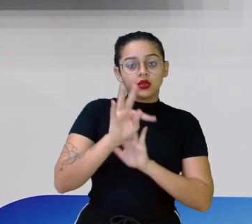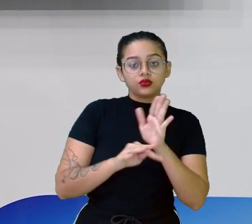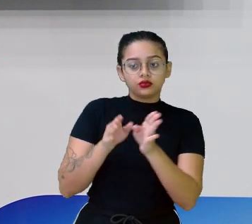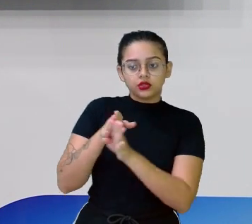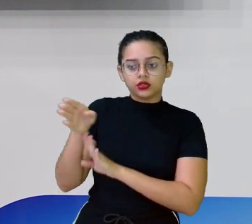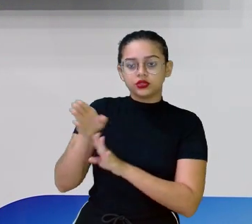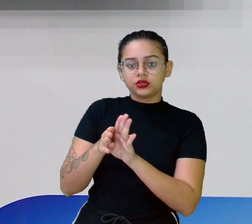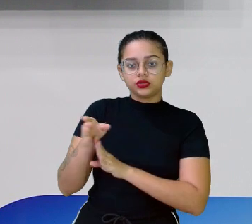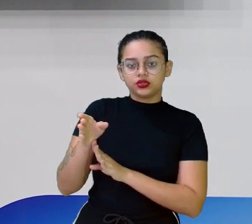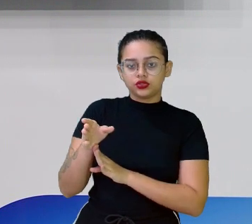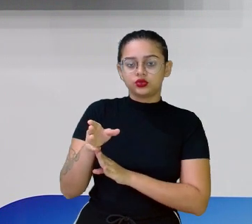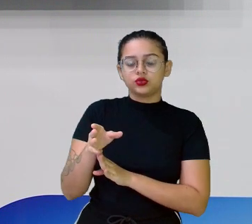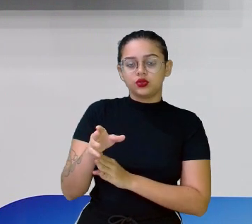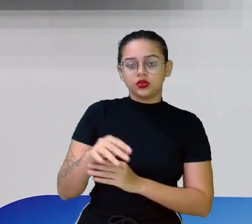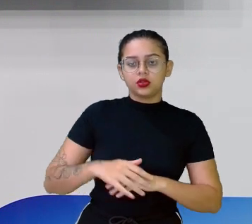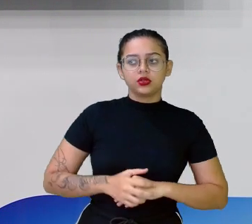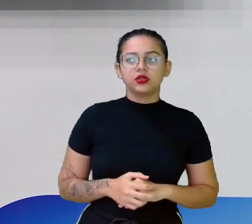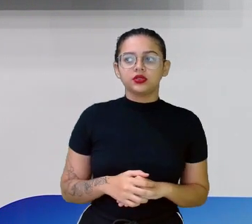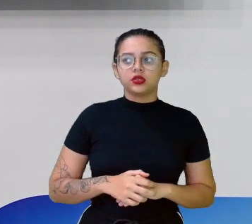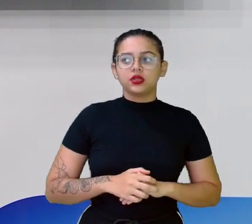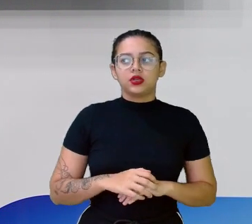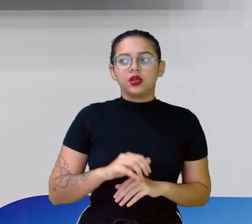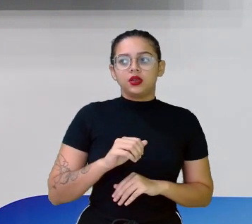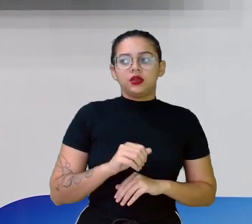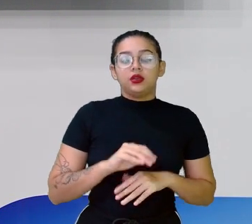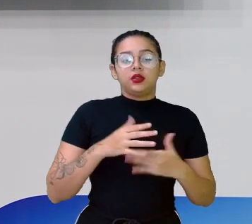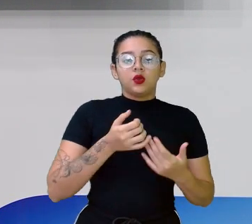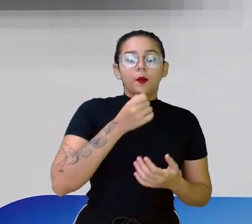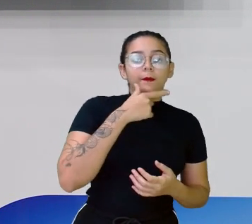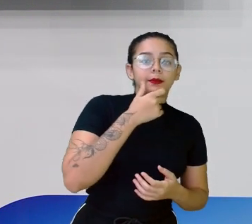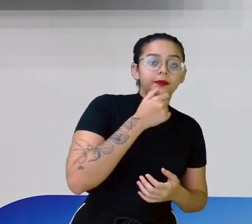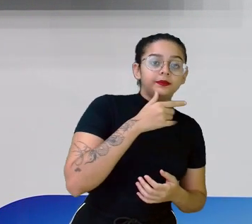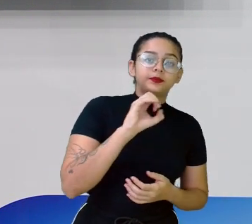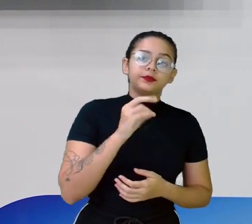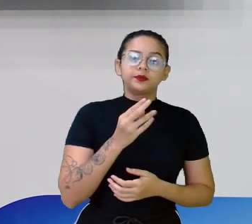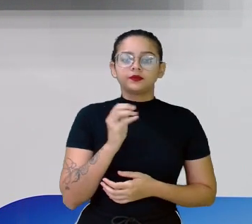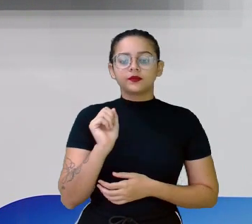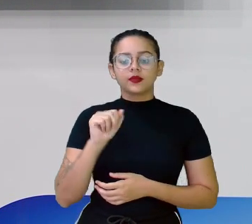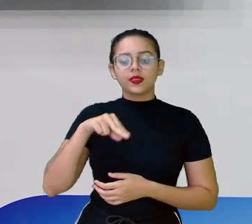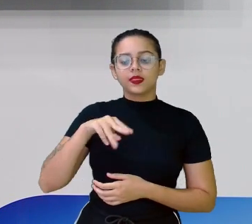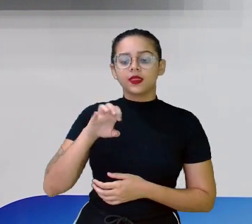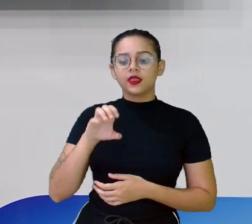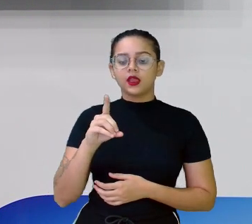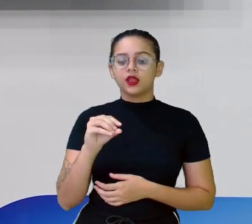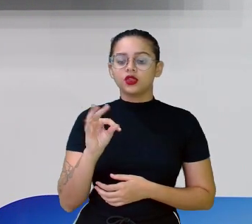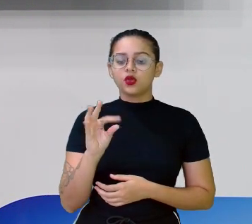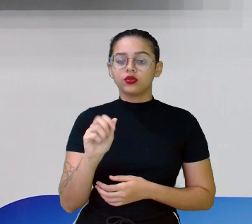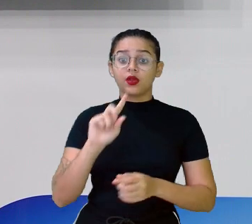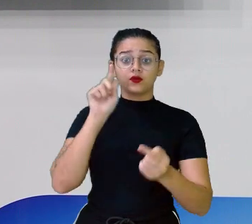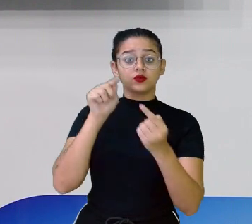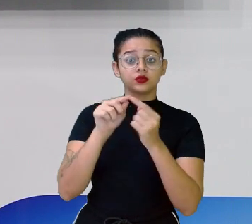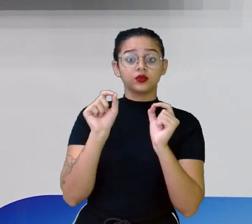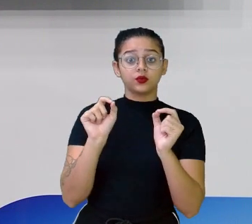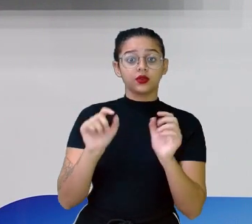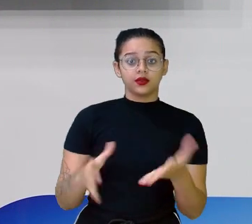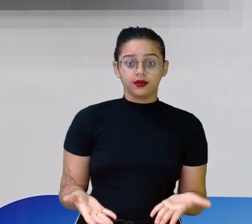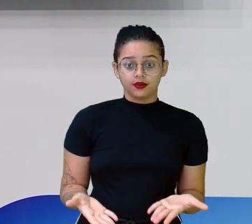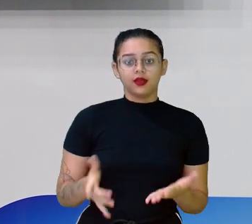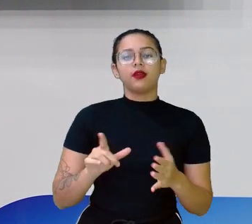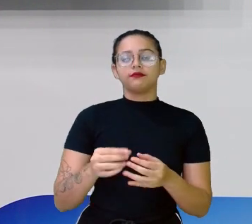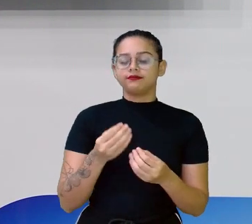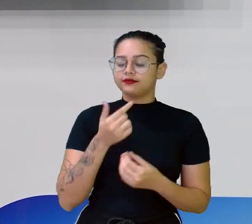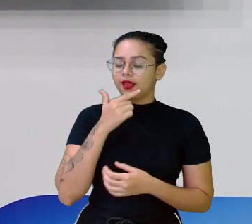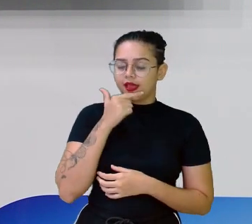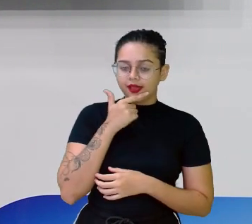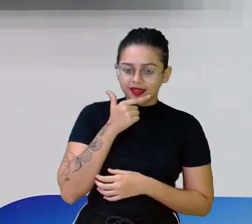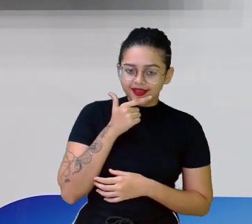instrucionais. No caso da anedota ou da piada, a função realmente é trazer o riso, é aquele texto